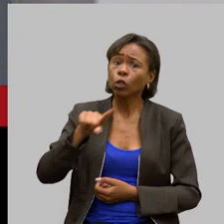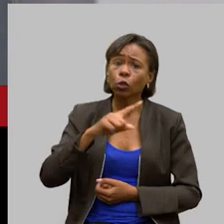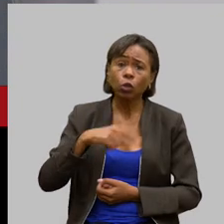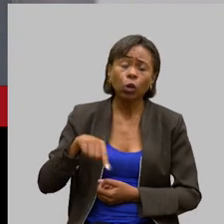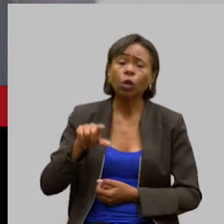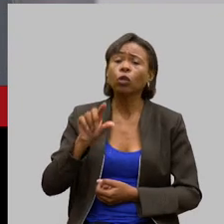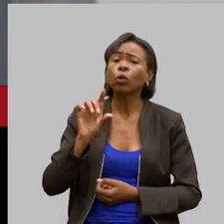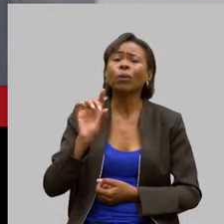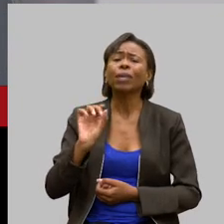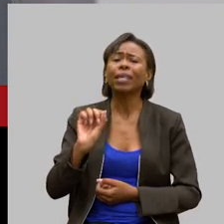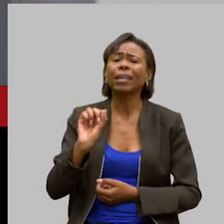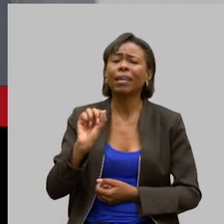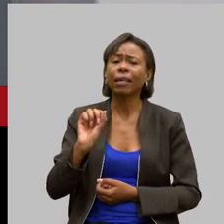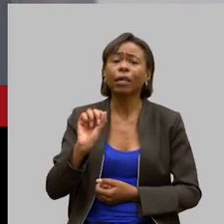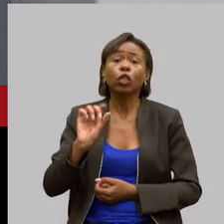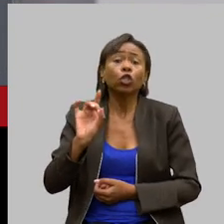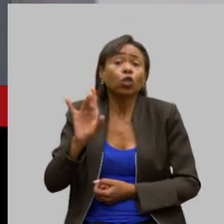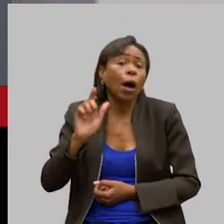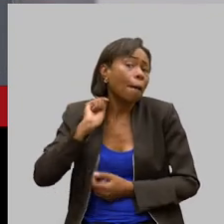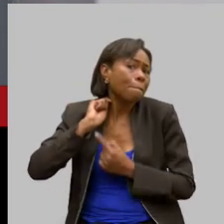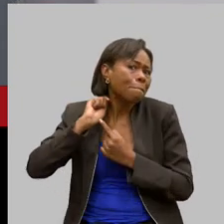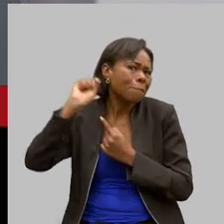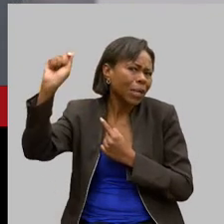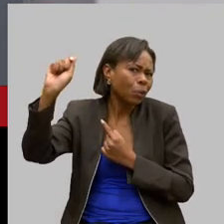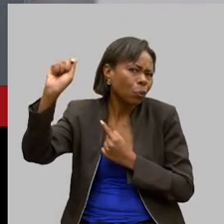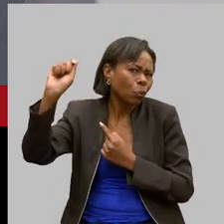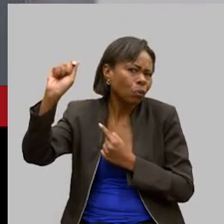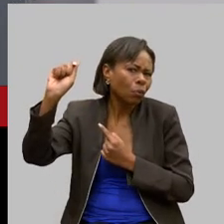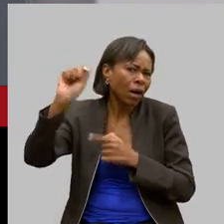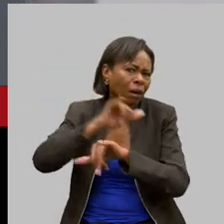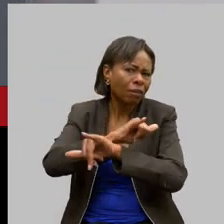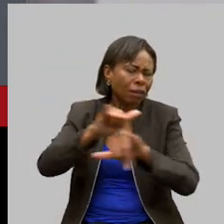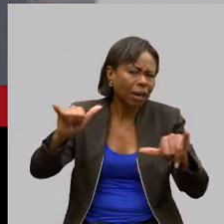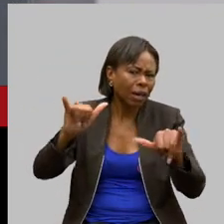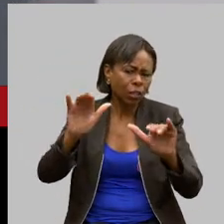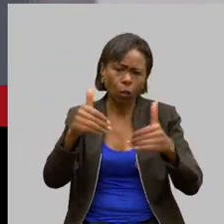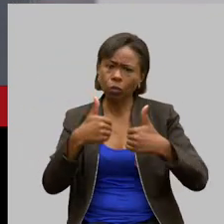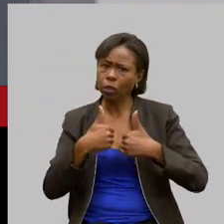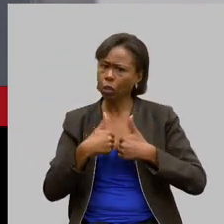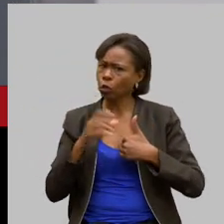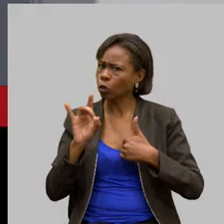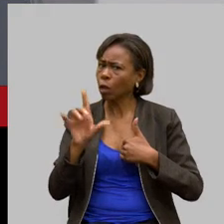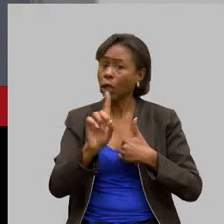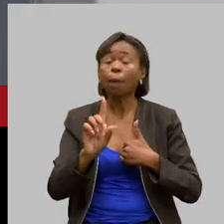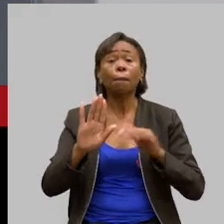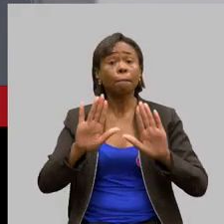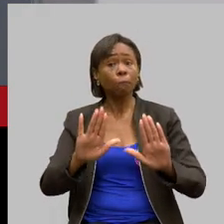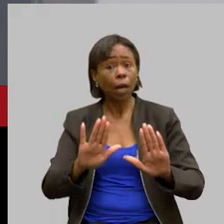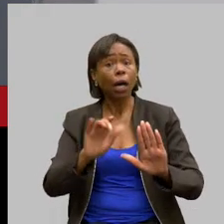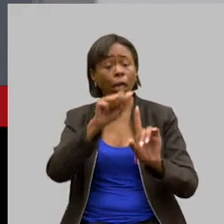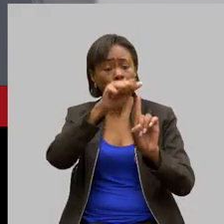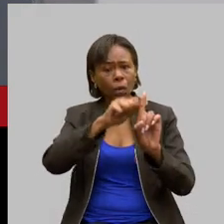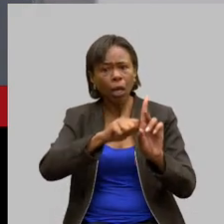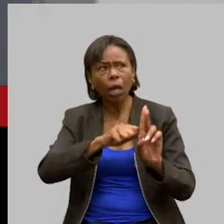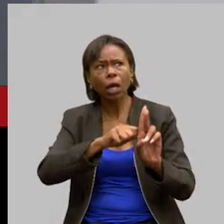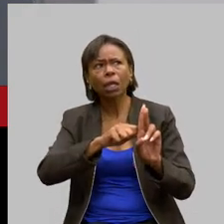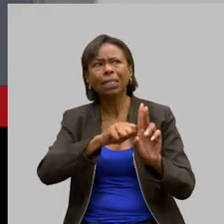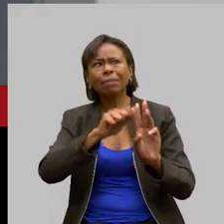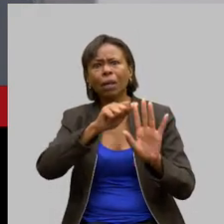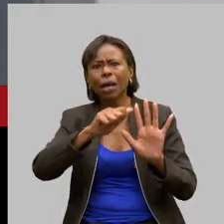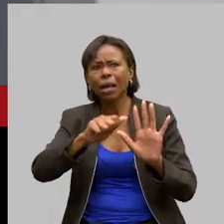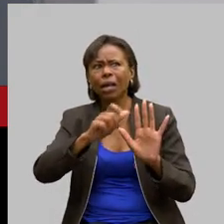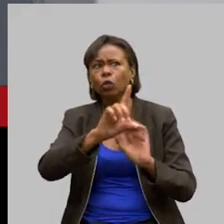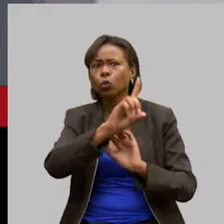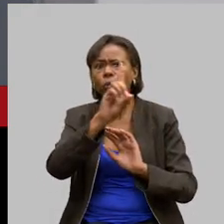apenas no mês de abril mas é importante termos uma data termos um mês termos um momento para fazer essa